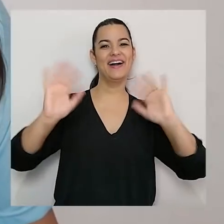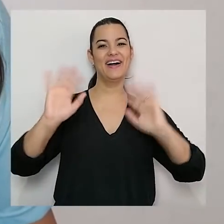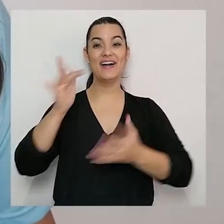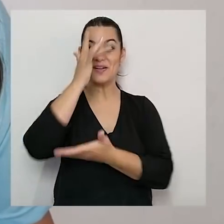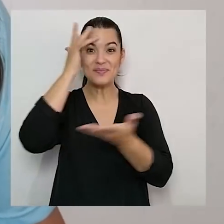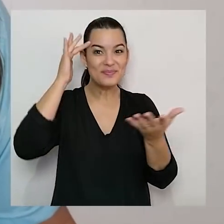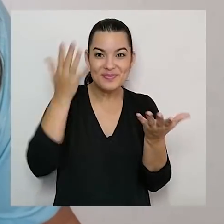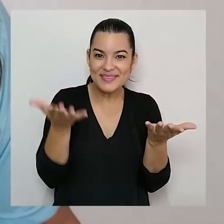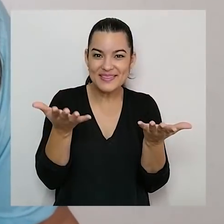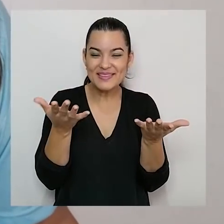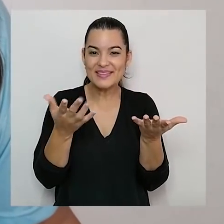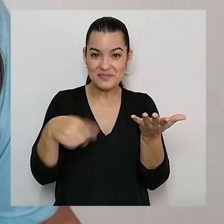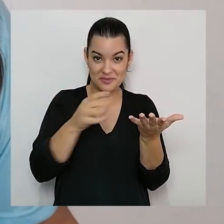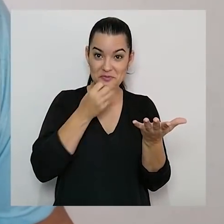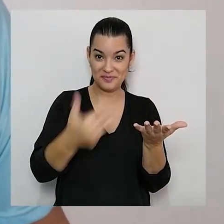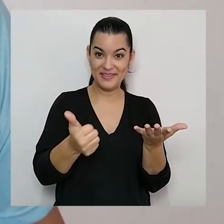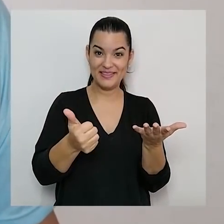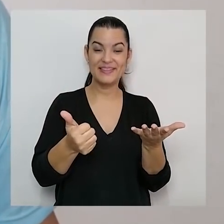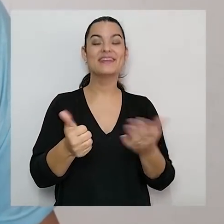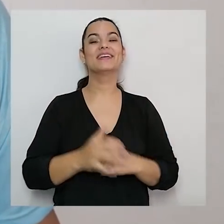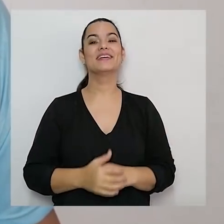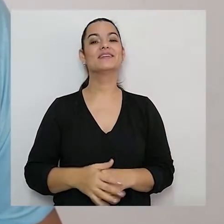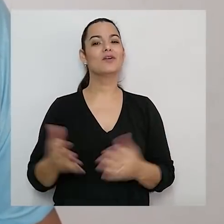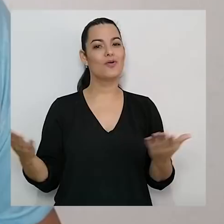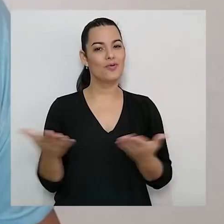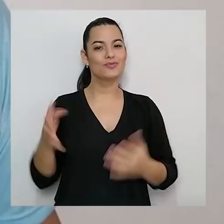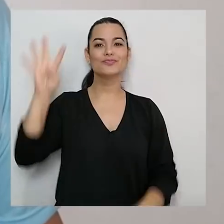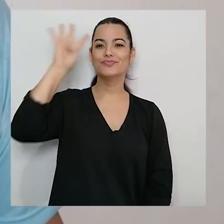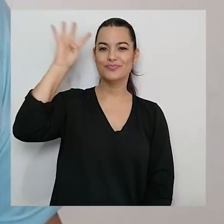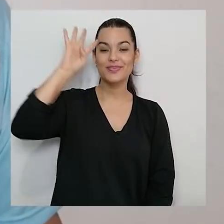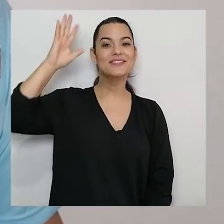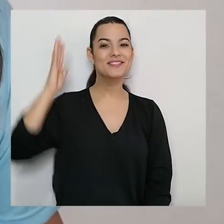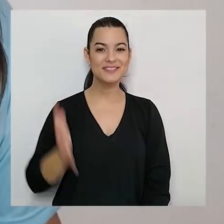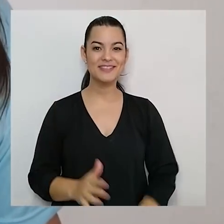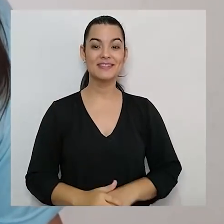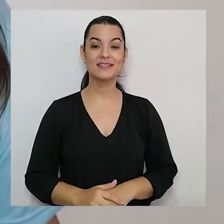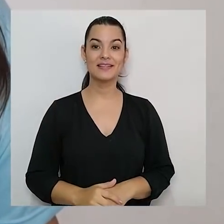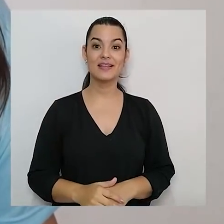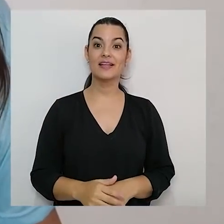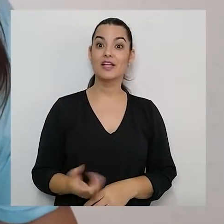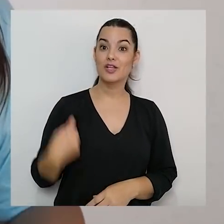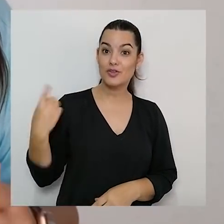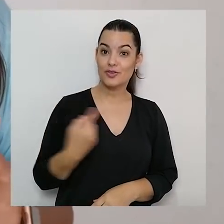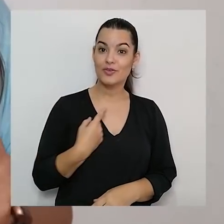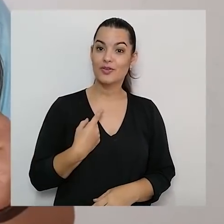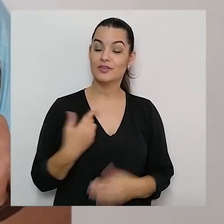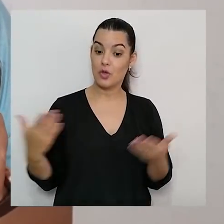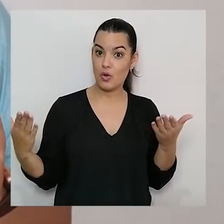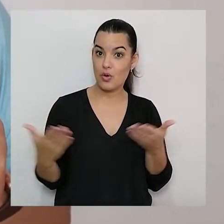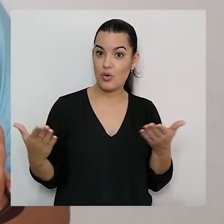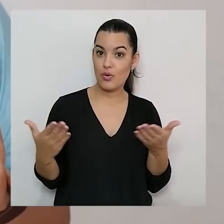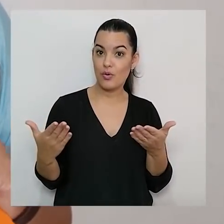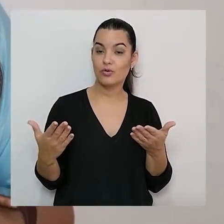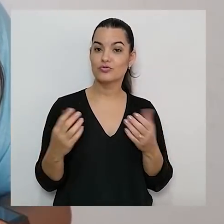Olá, pessoal, tudo bem? Quarta-feira já e vamos hoje